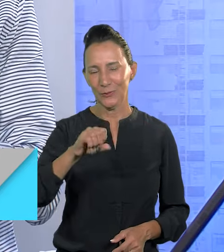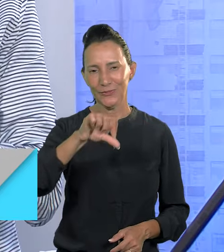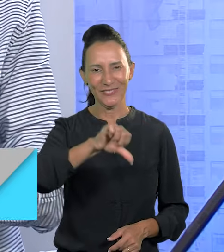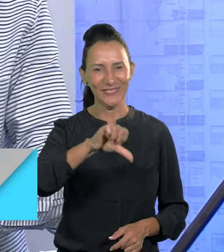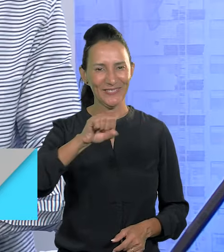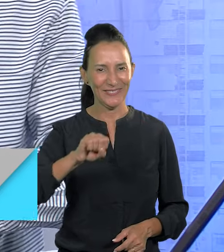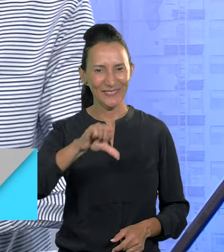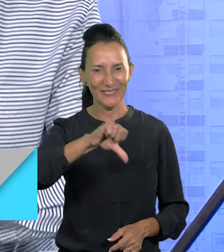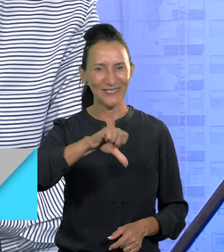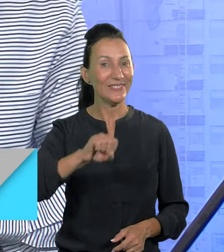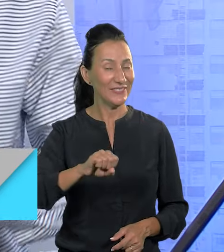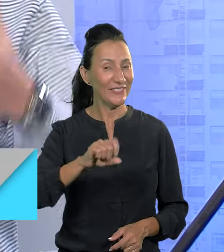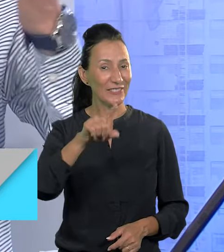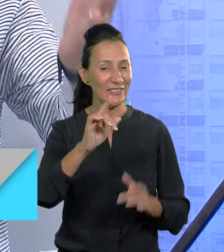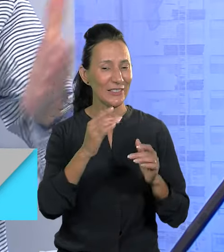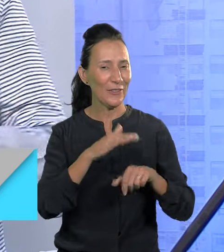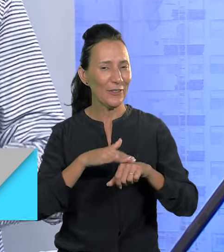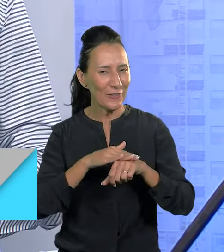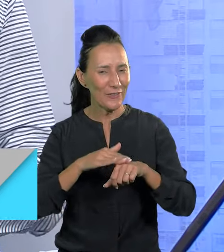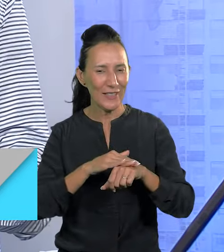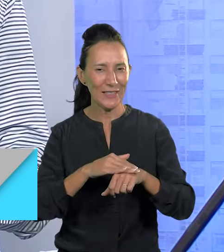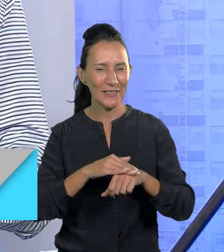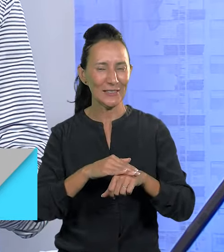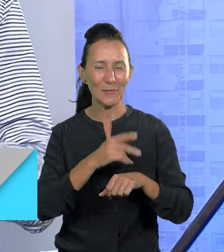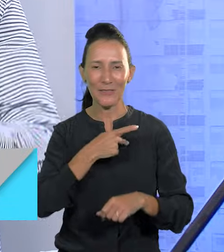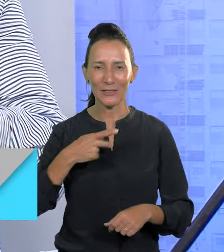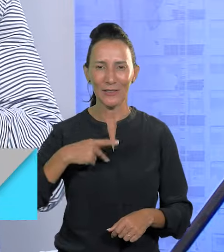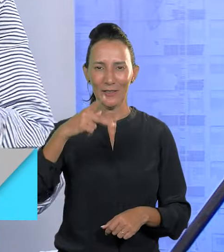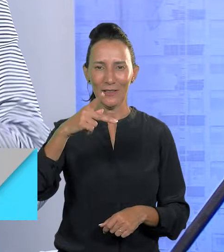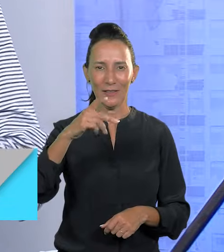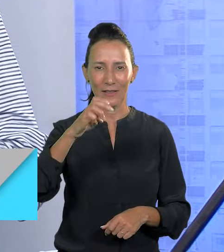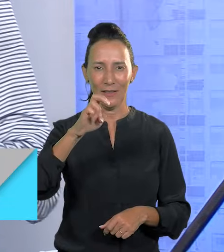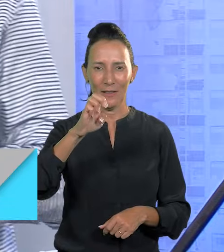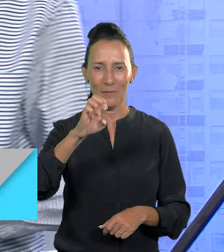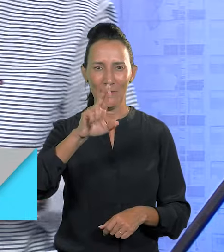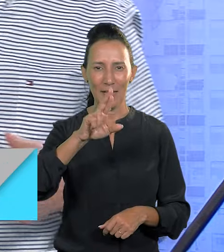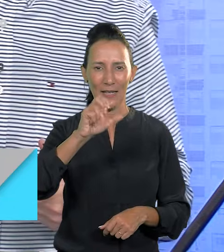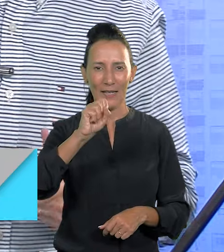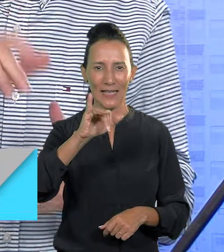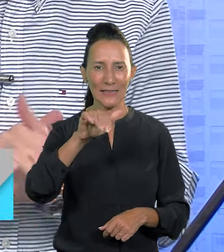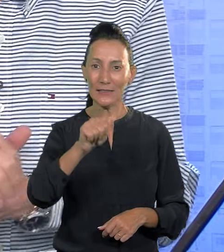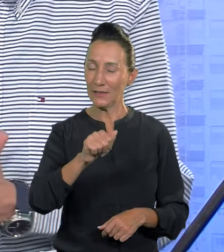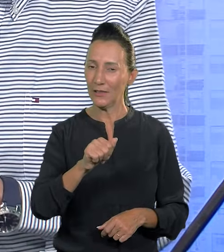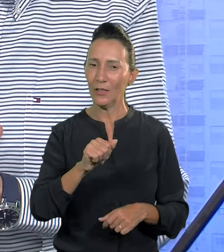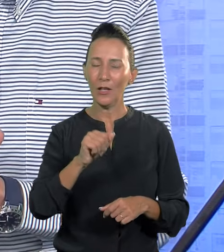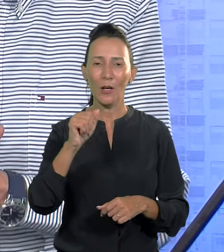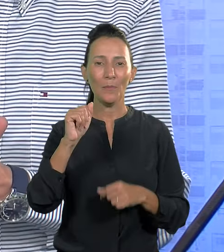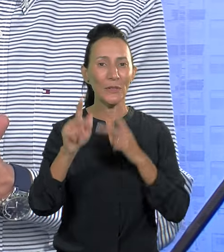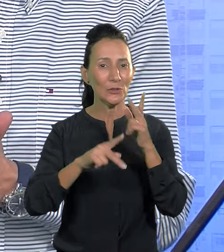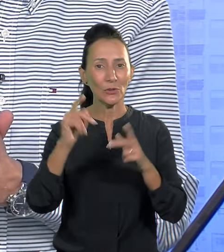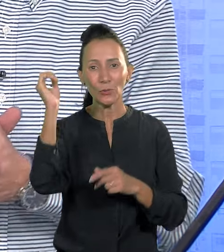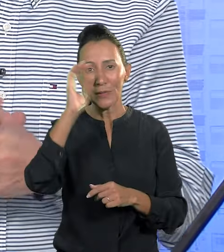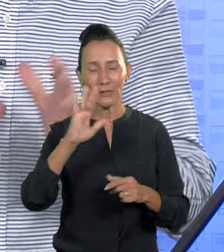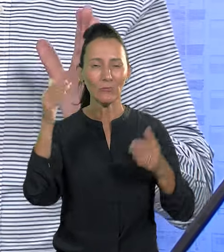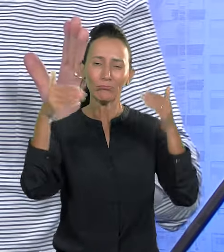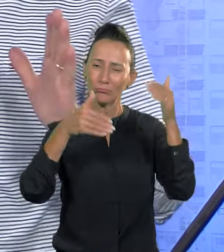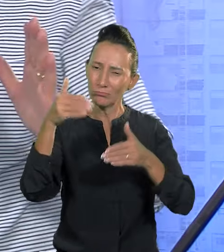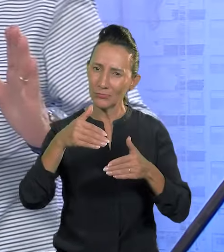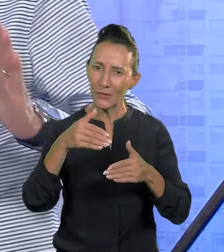-9898 e fale com a pastora Pérsia. Faça sua inscrição. Tem vindo pessoas de todo o Brasil.